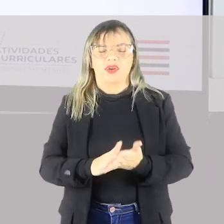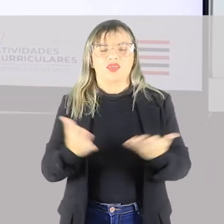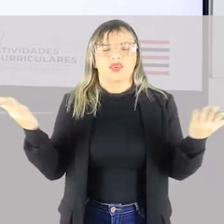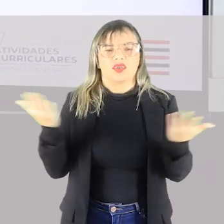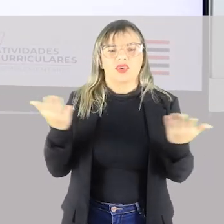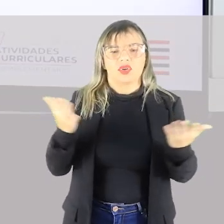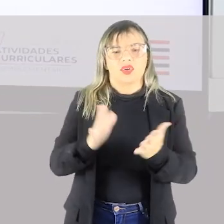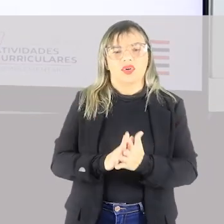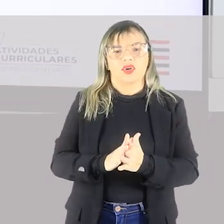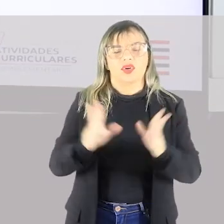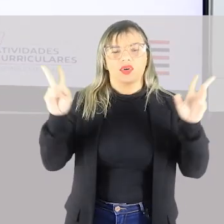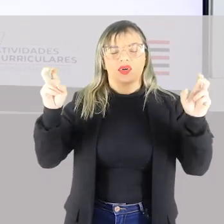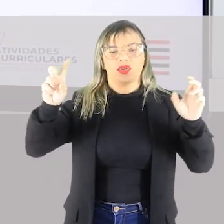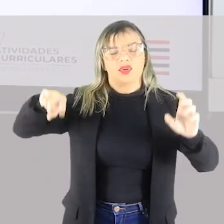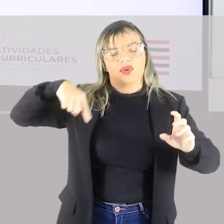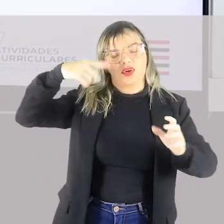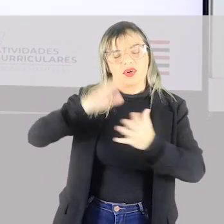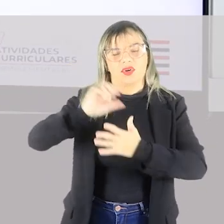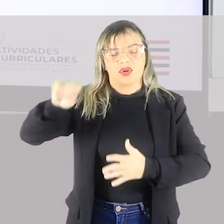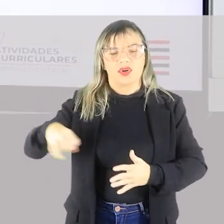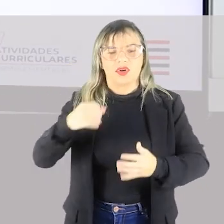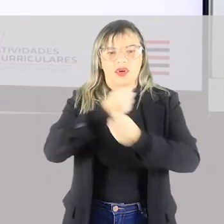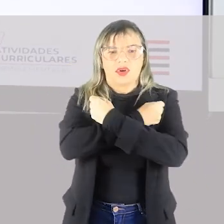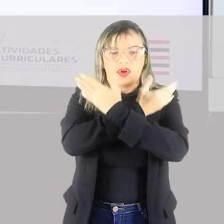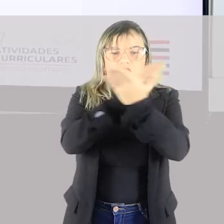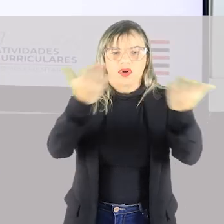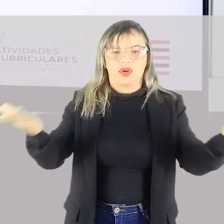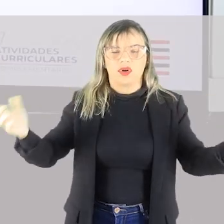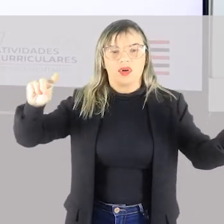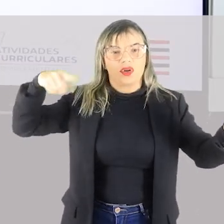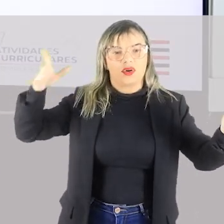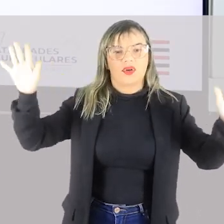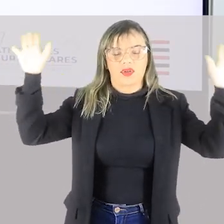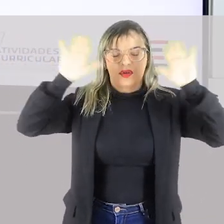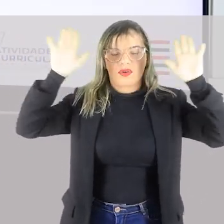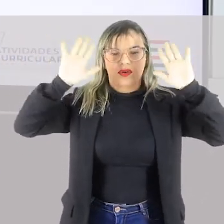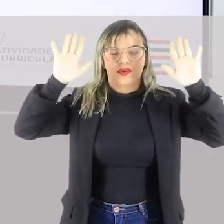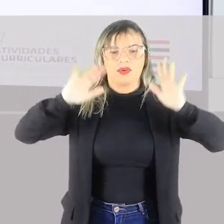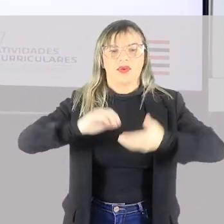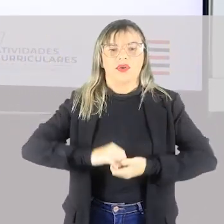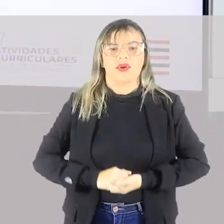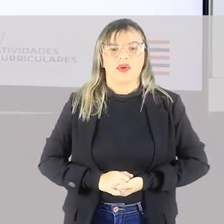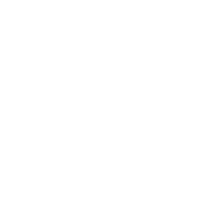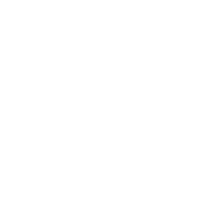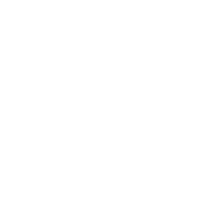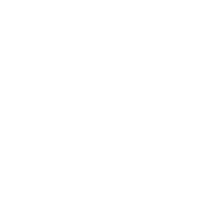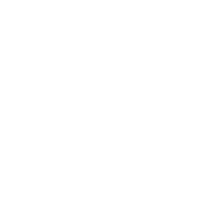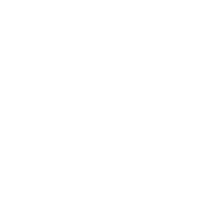numa próxima oportunidade. Deixo um abraço para vocês e até a próxima. Tchau, tchau!